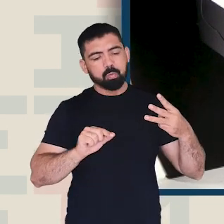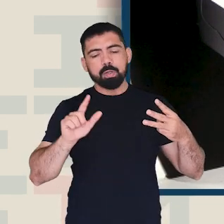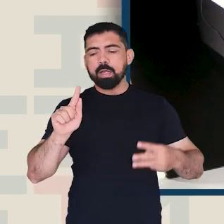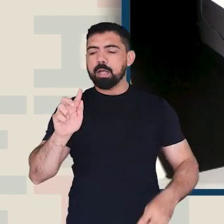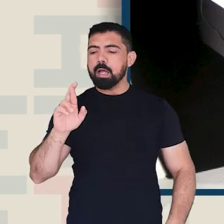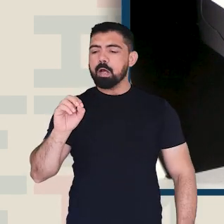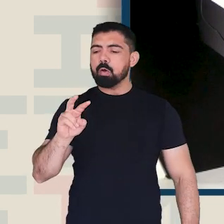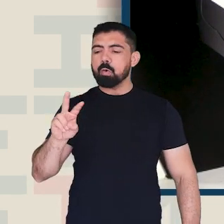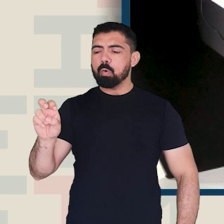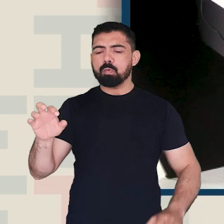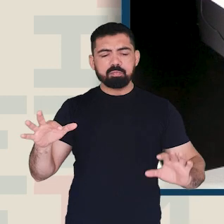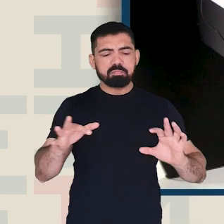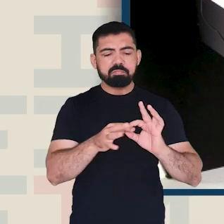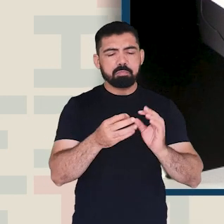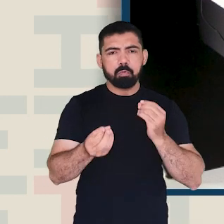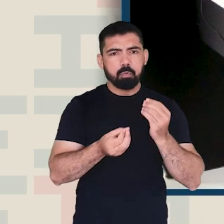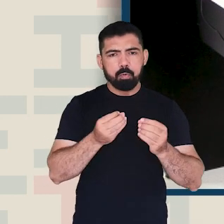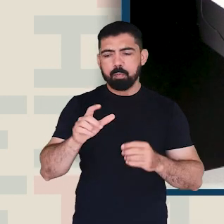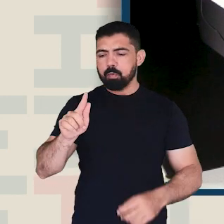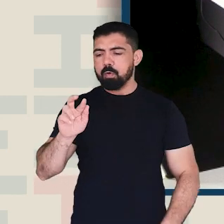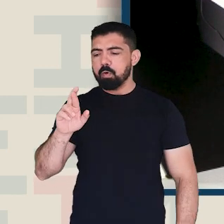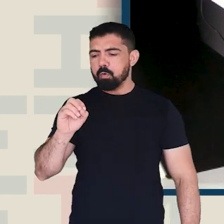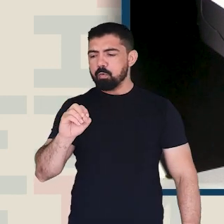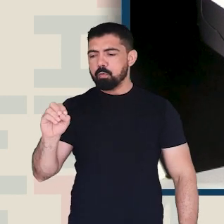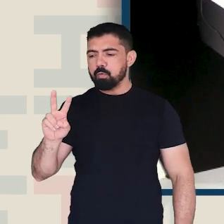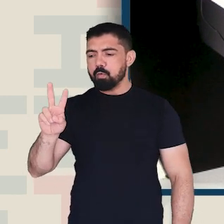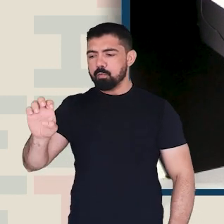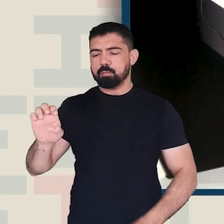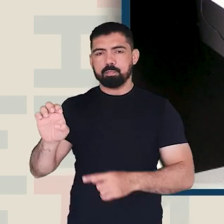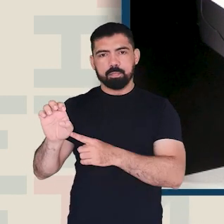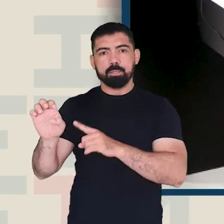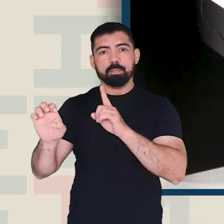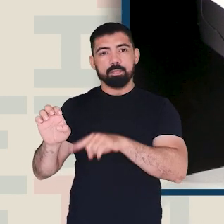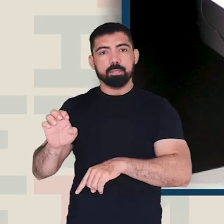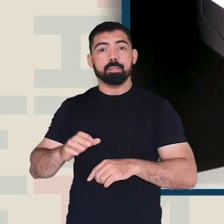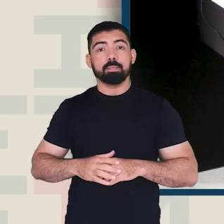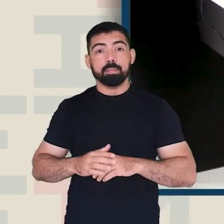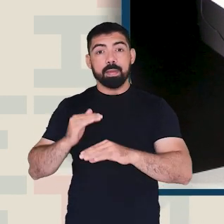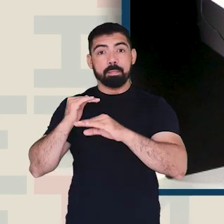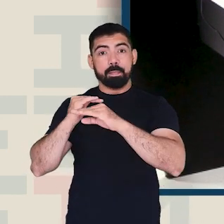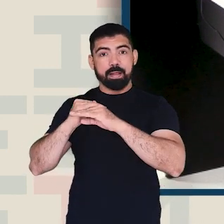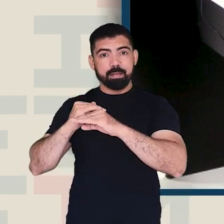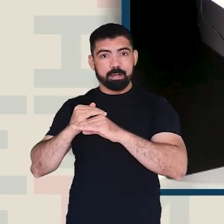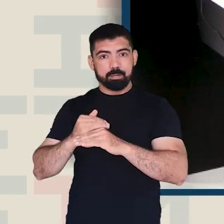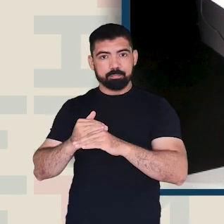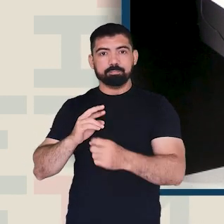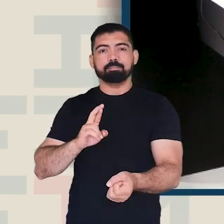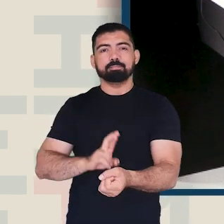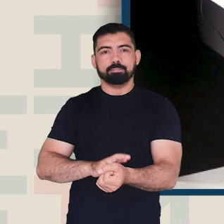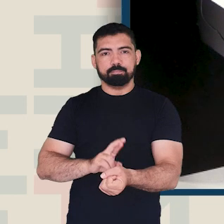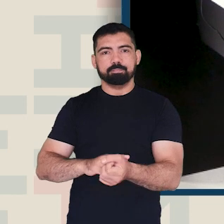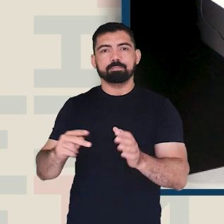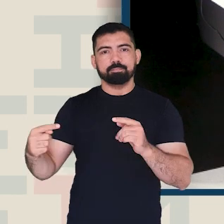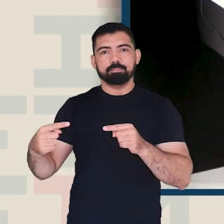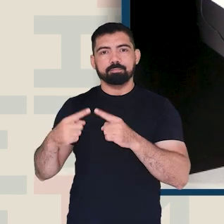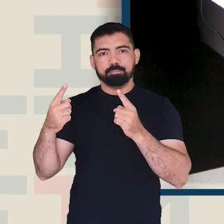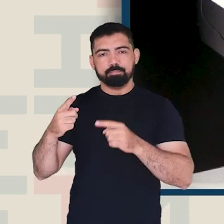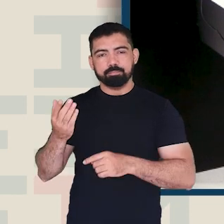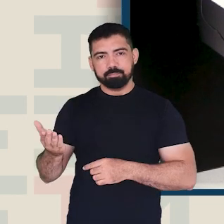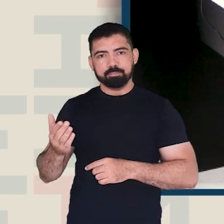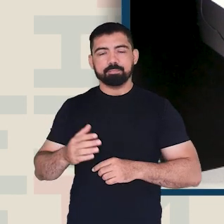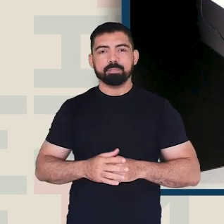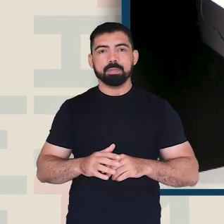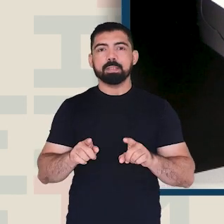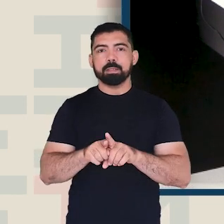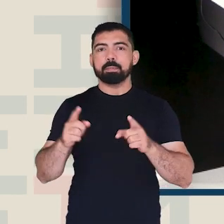groove? O groove nada mais é de que um padrão, que ele é rítmico e